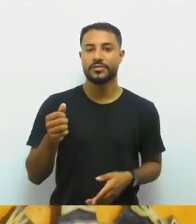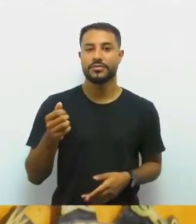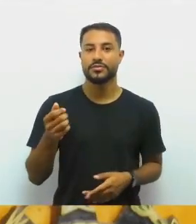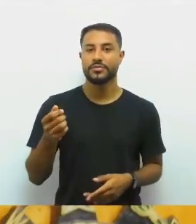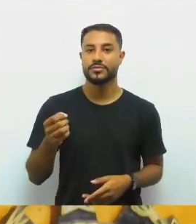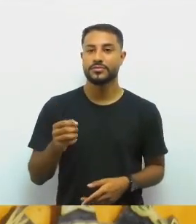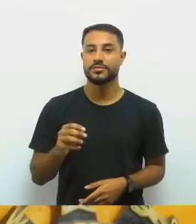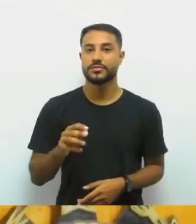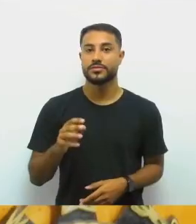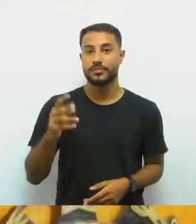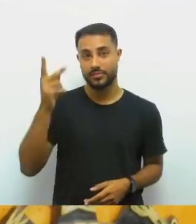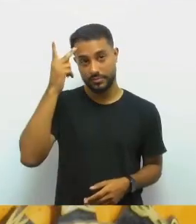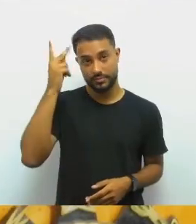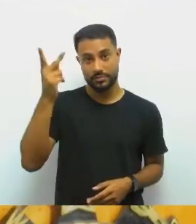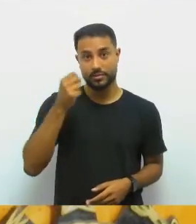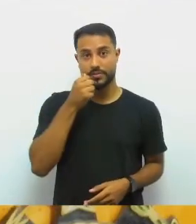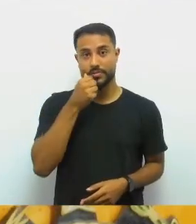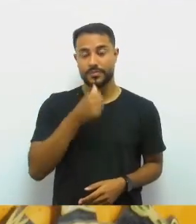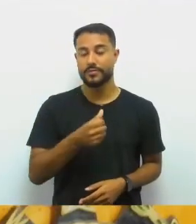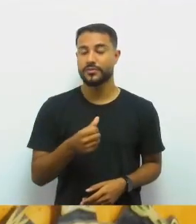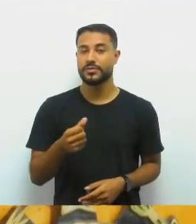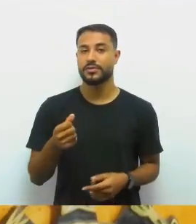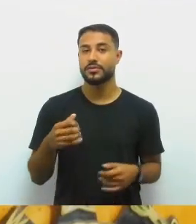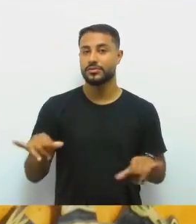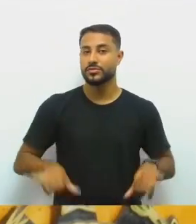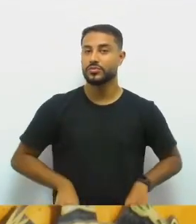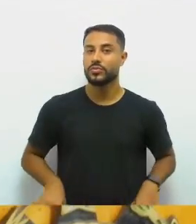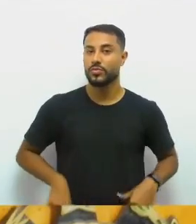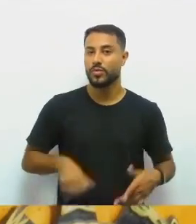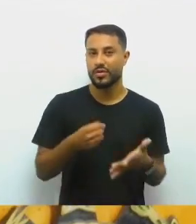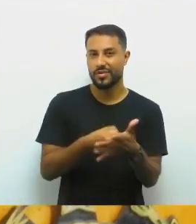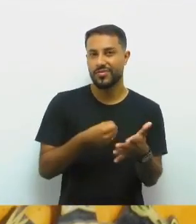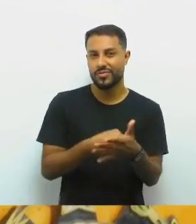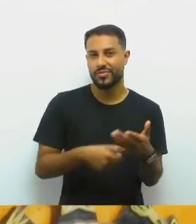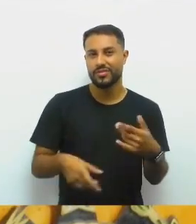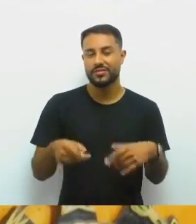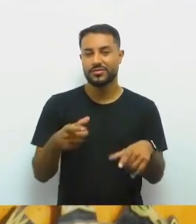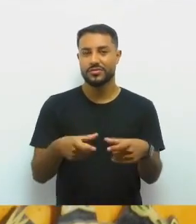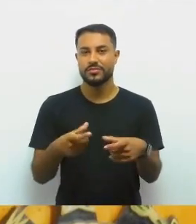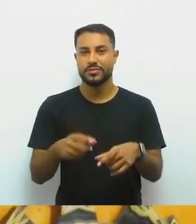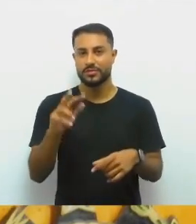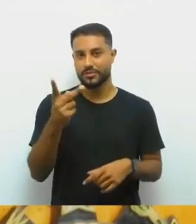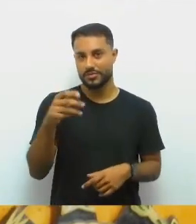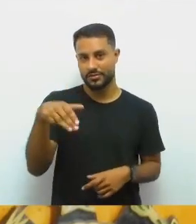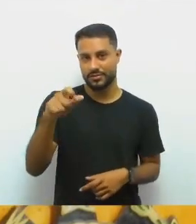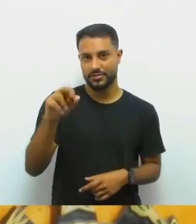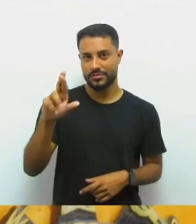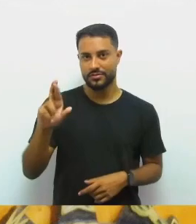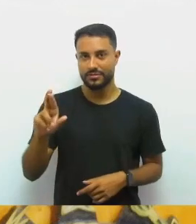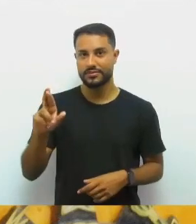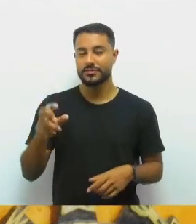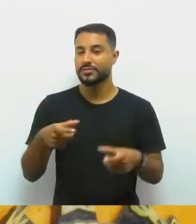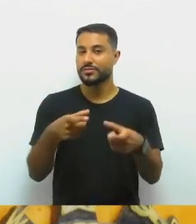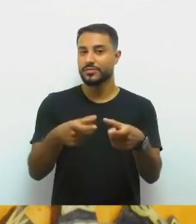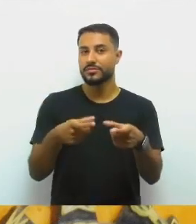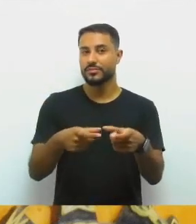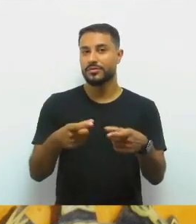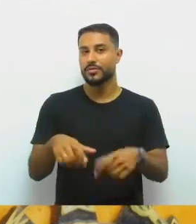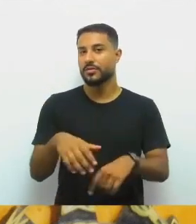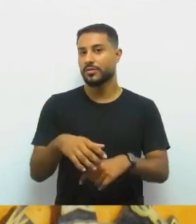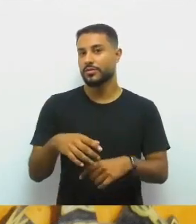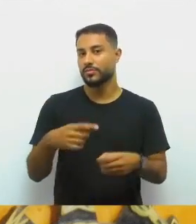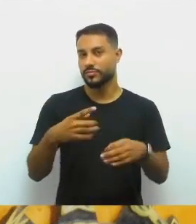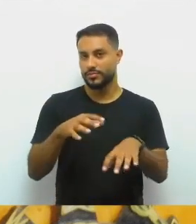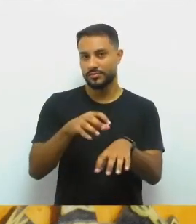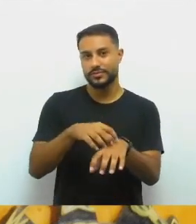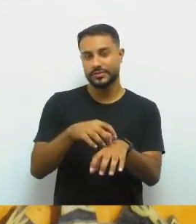BAM para mulheres vítimas de violência no Hospital e Maternidade de Angra dos Reis Agamar, localizado na Rua do Tocoutinho, no bairro do